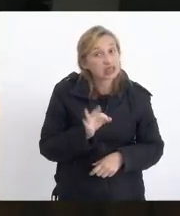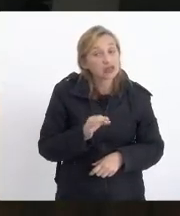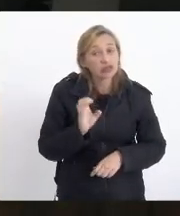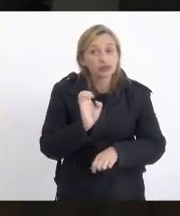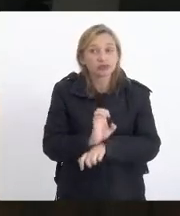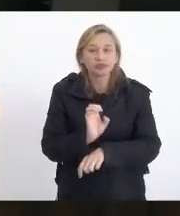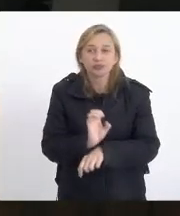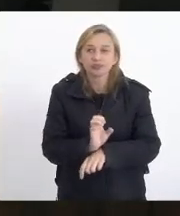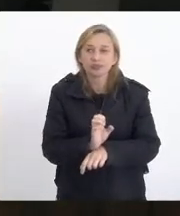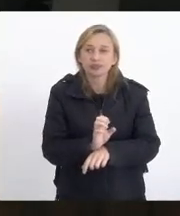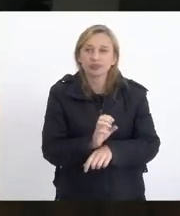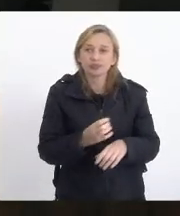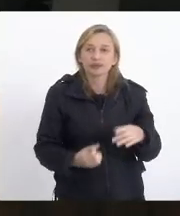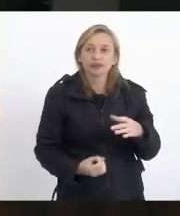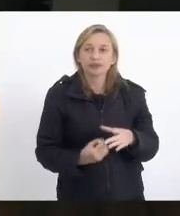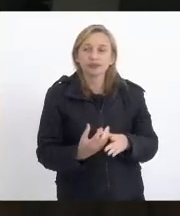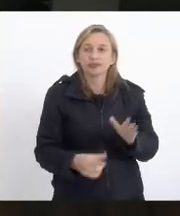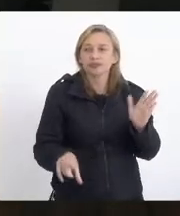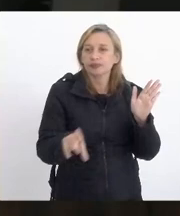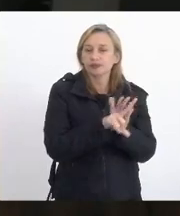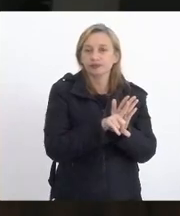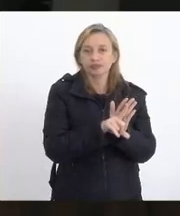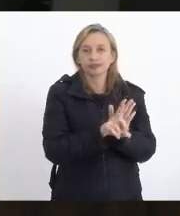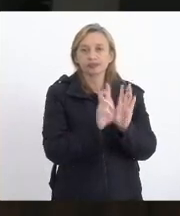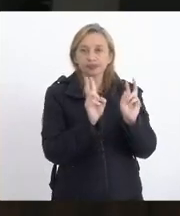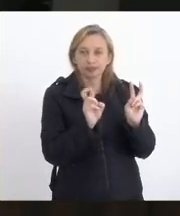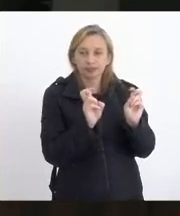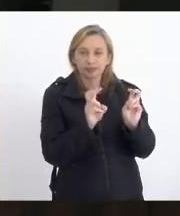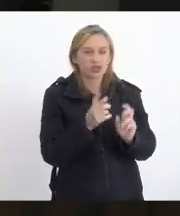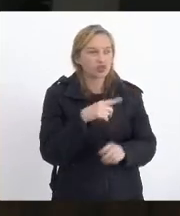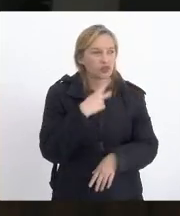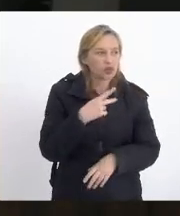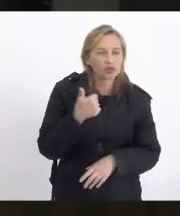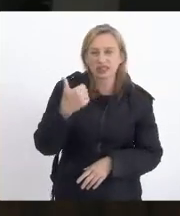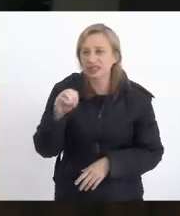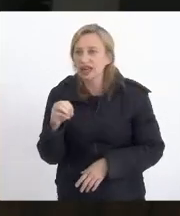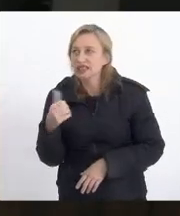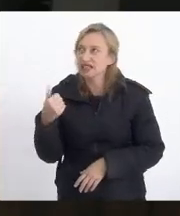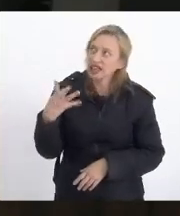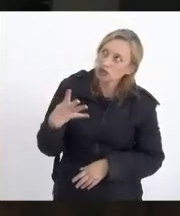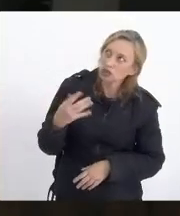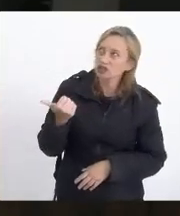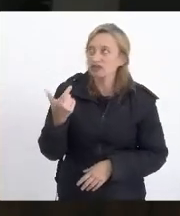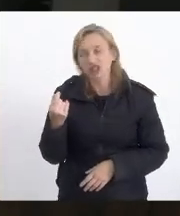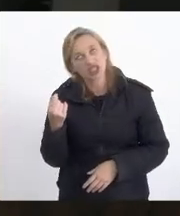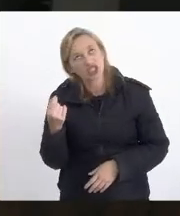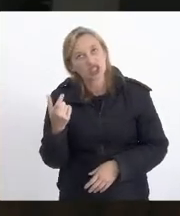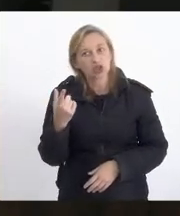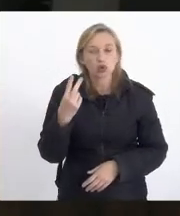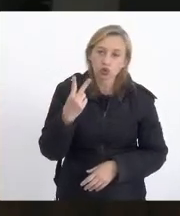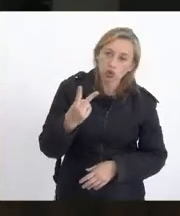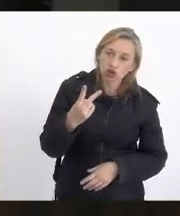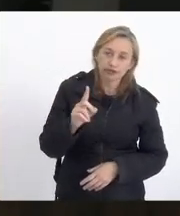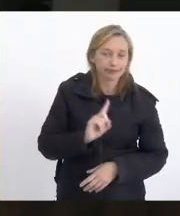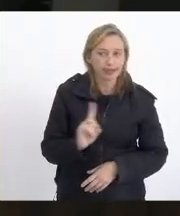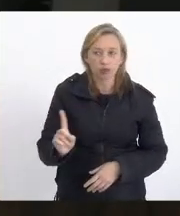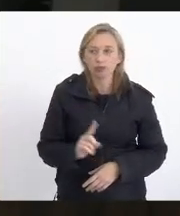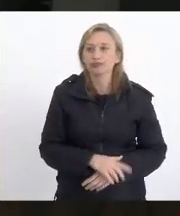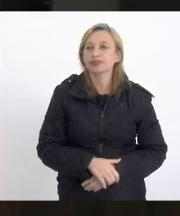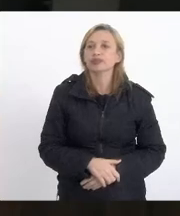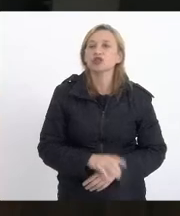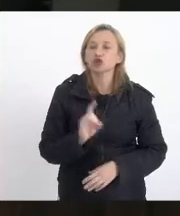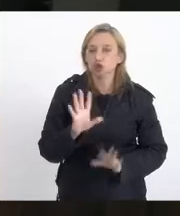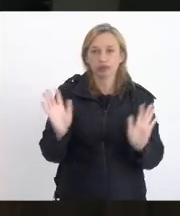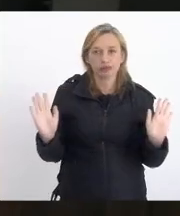Estado legislar sobre a matéria. Ele não tratou se é 10,5, 14, 20 ou 2. É